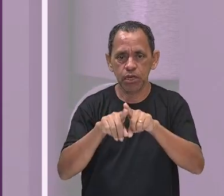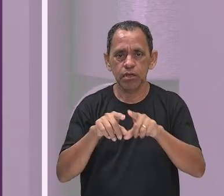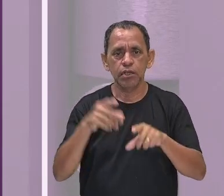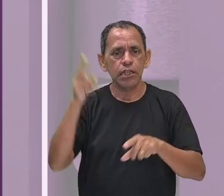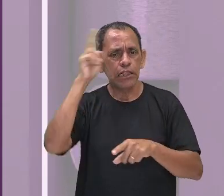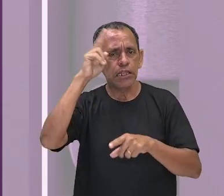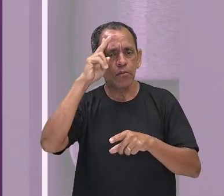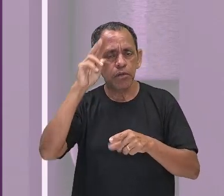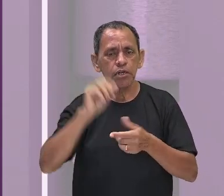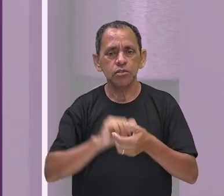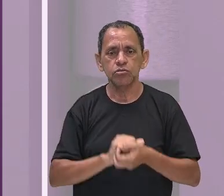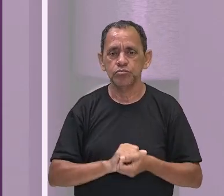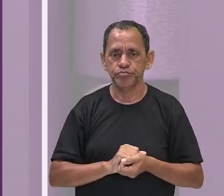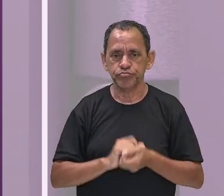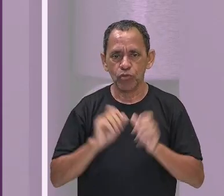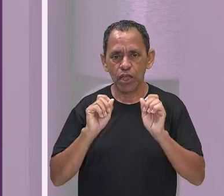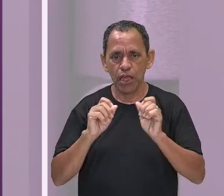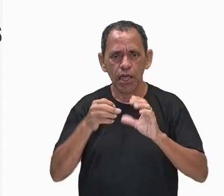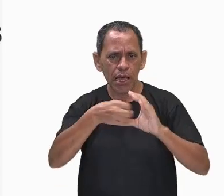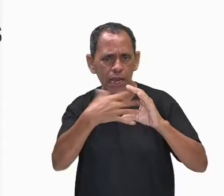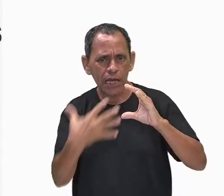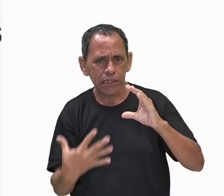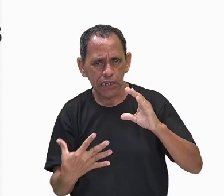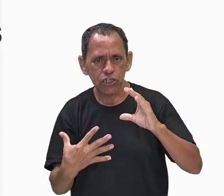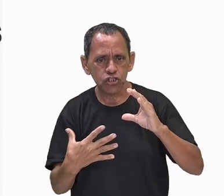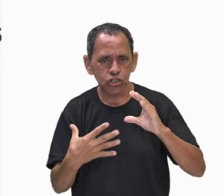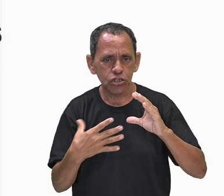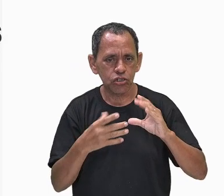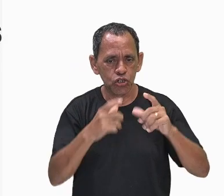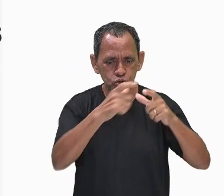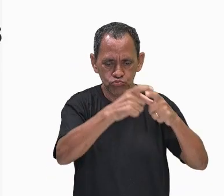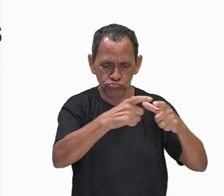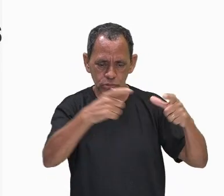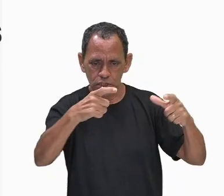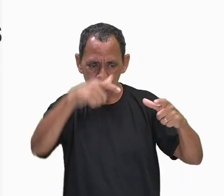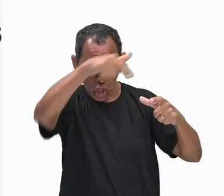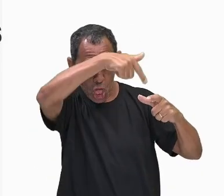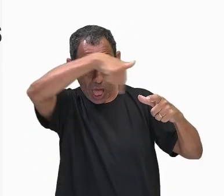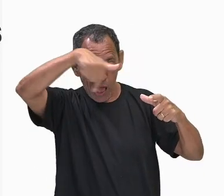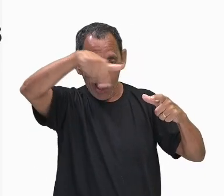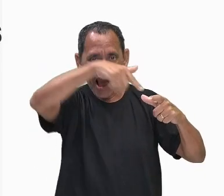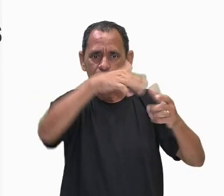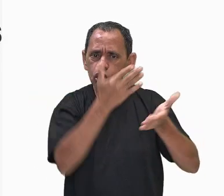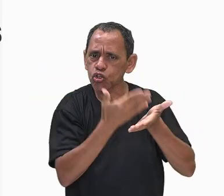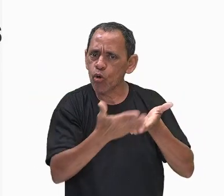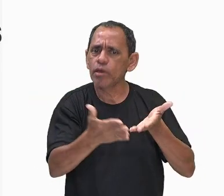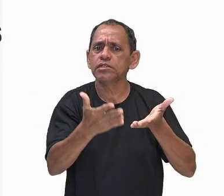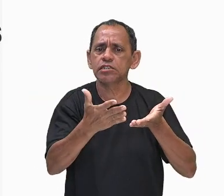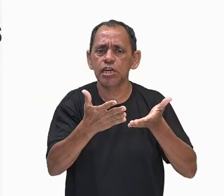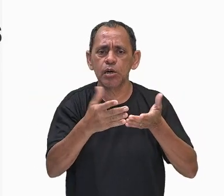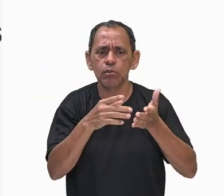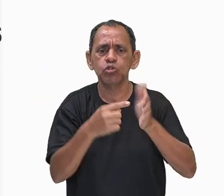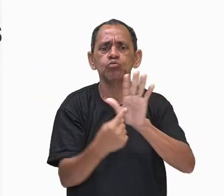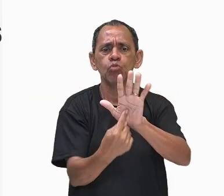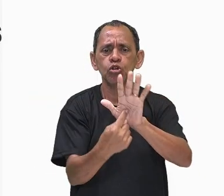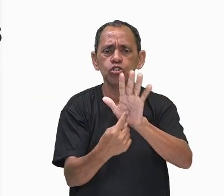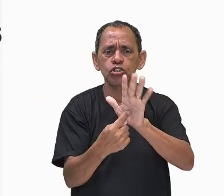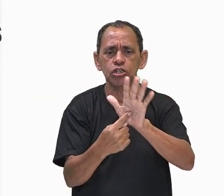da definição do nosso cilindro, né? Começamos aí com toda a descrição matemática,